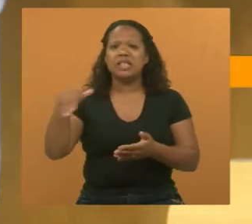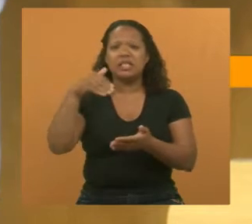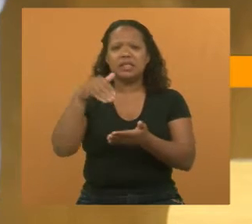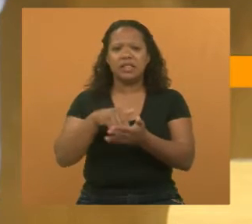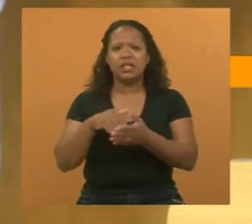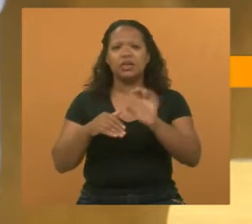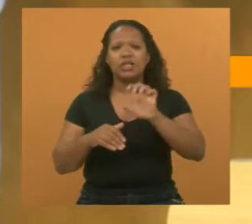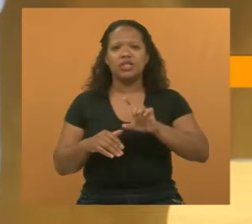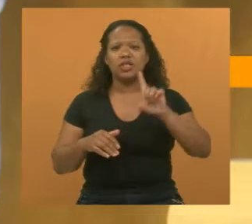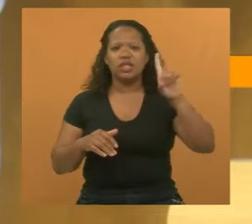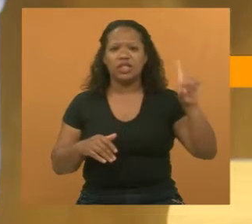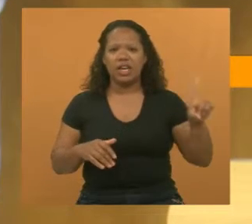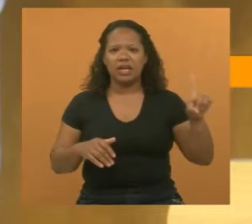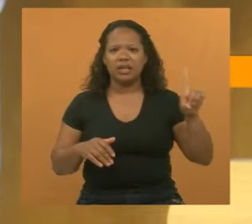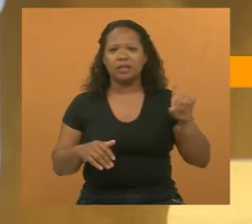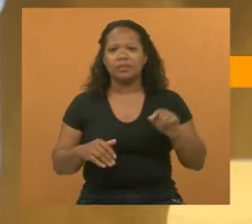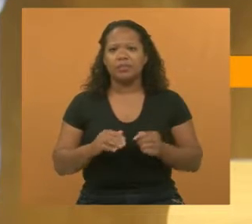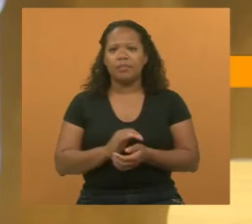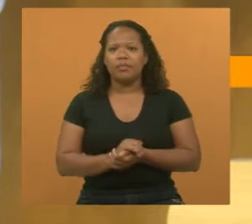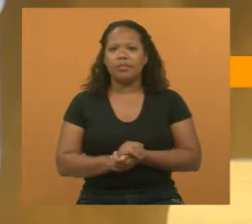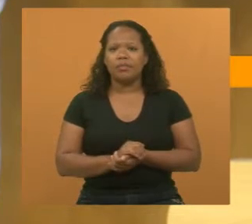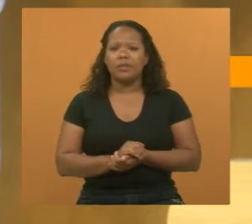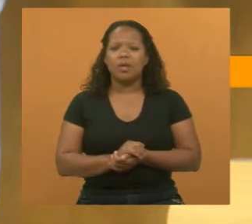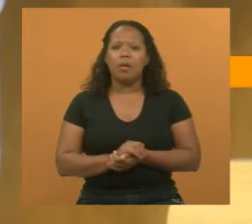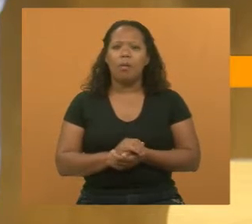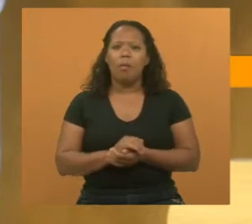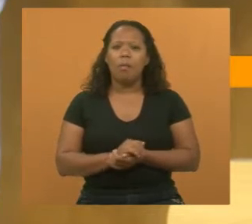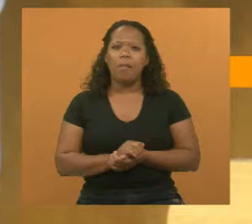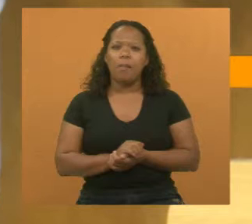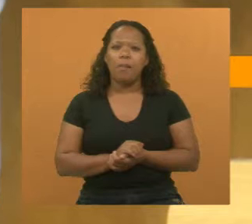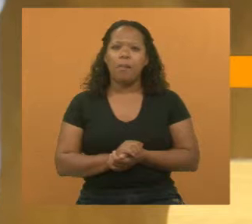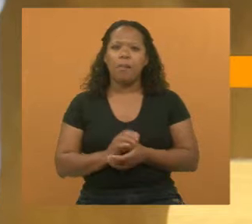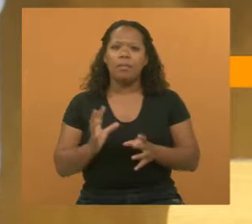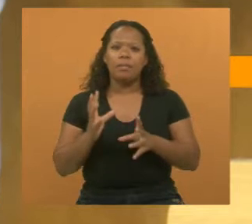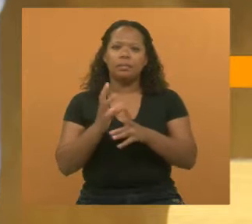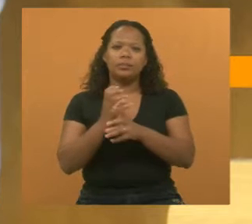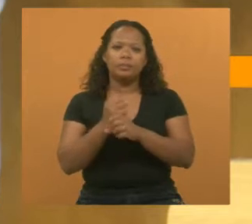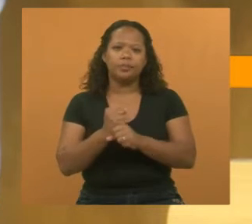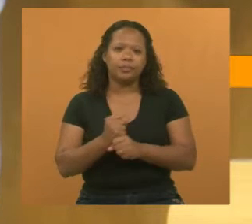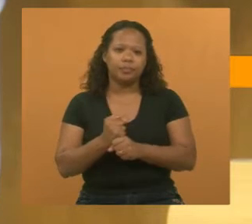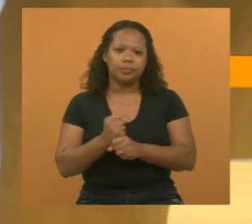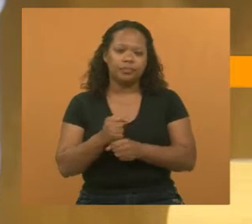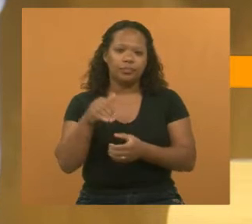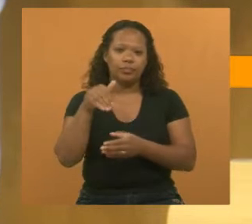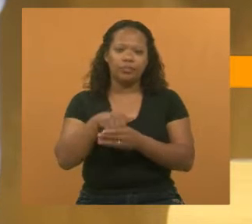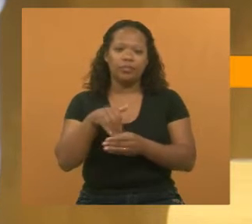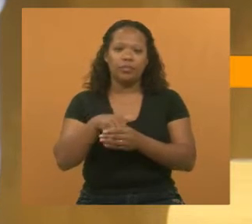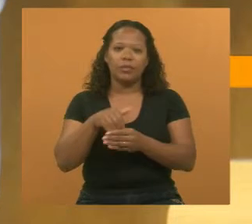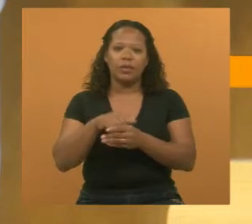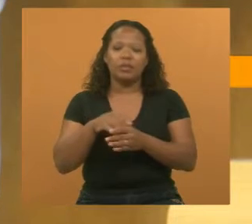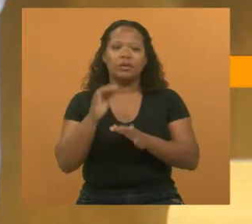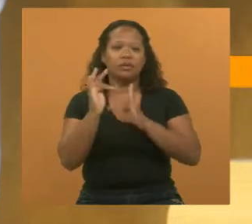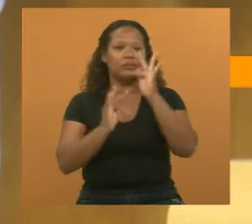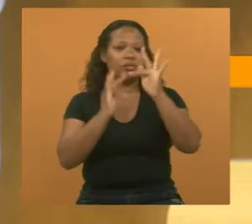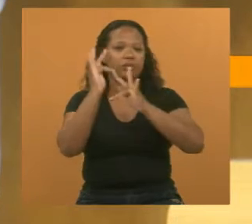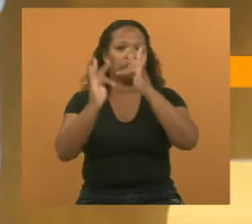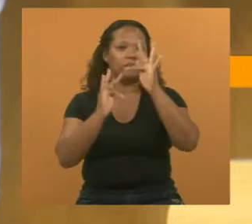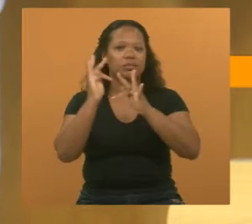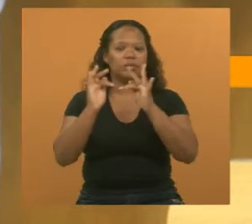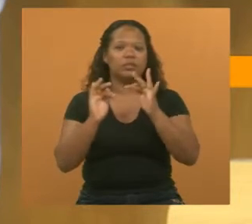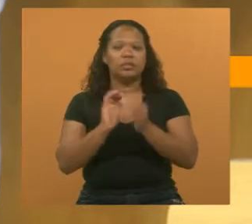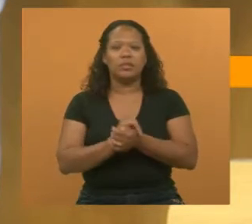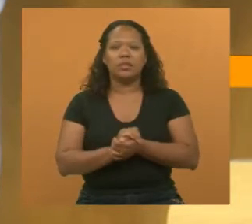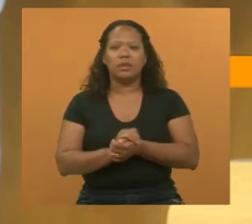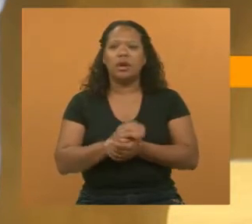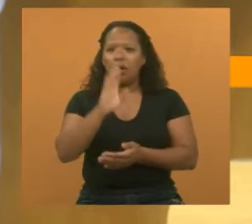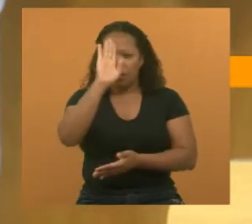direita. Então, na verdade, o sistema que nós temos de contagem de votos é moderno, seguro e confiável.